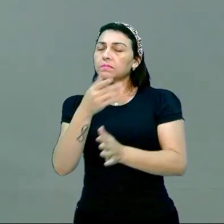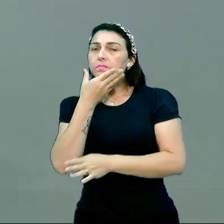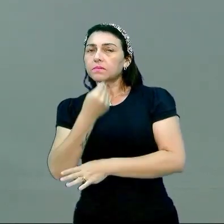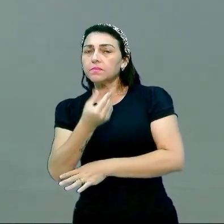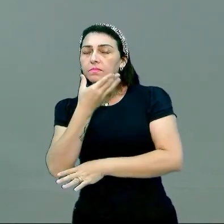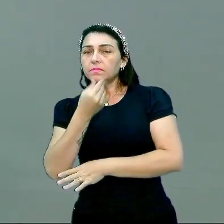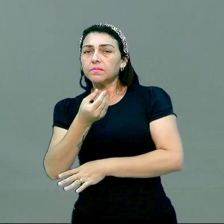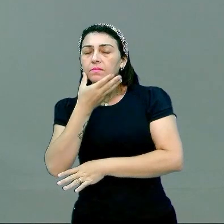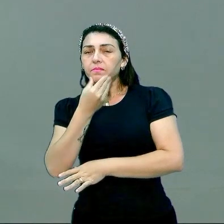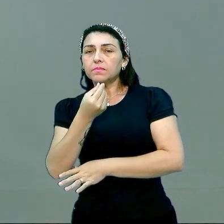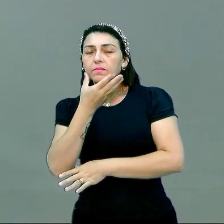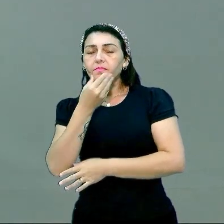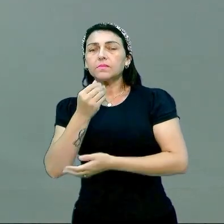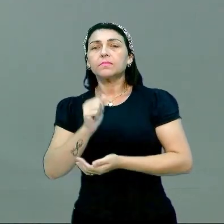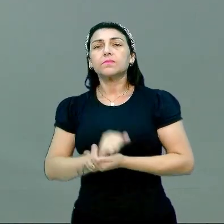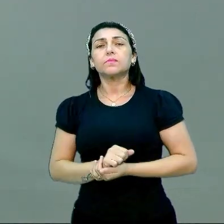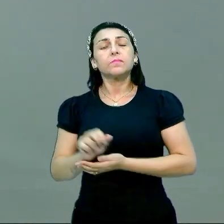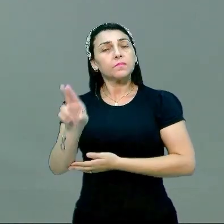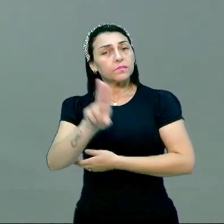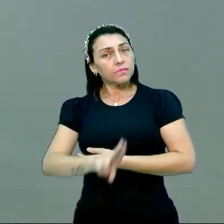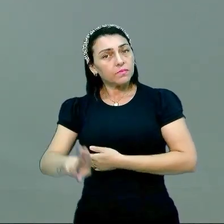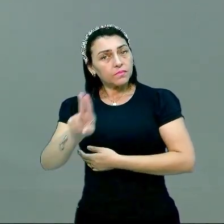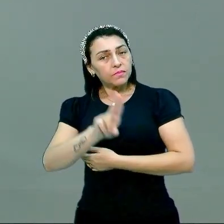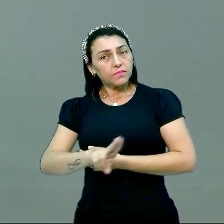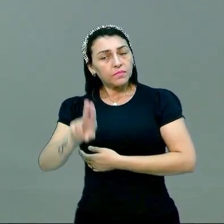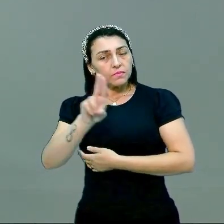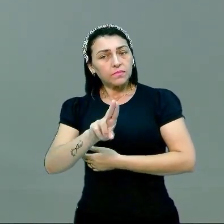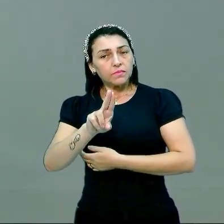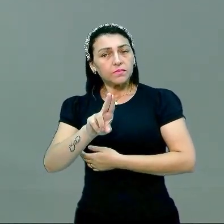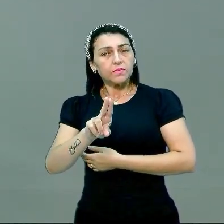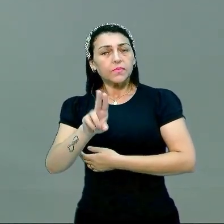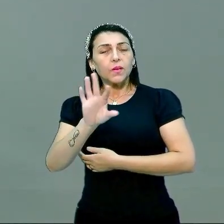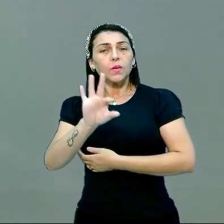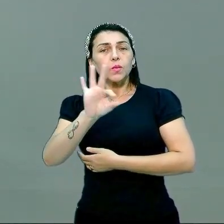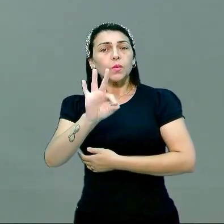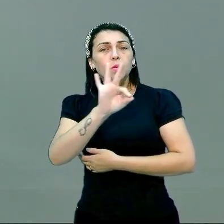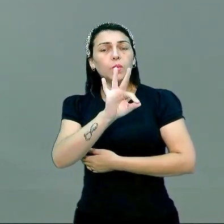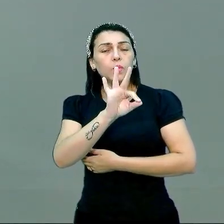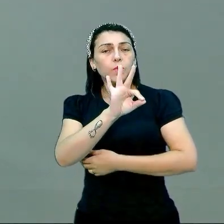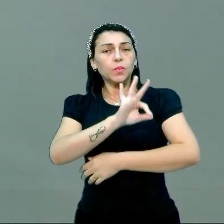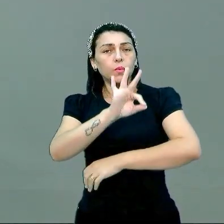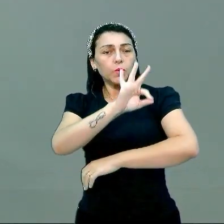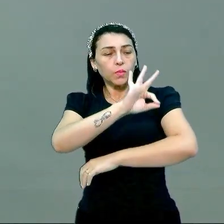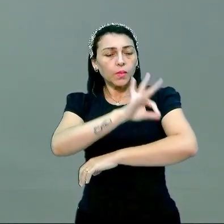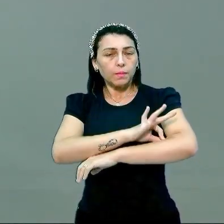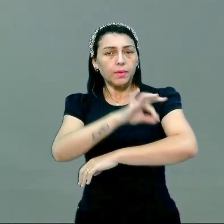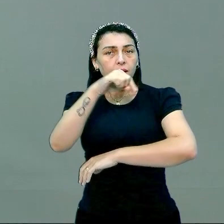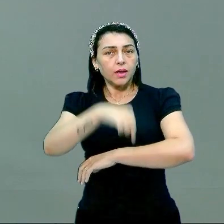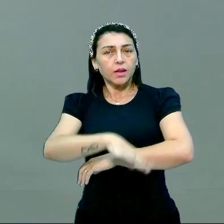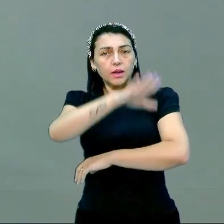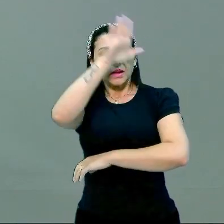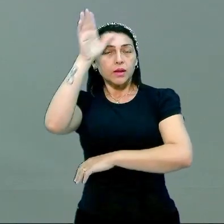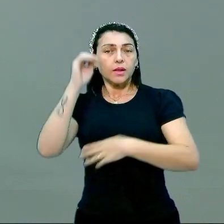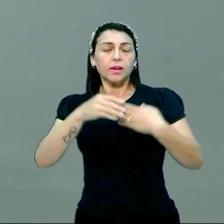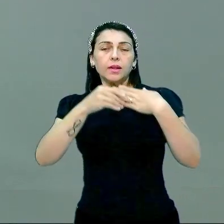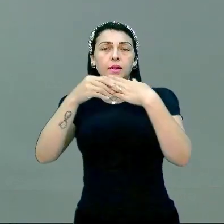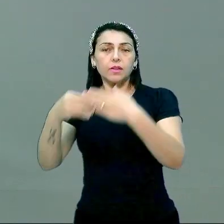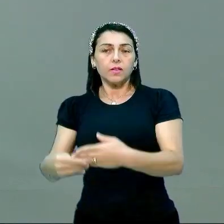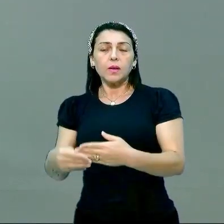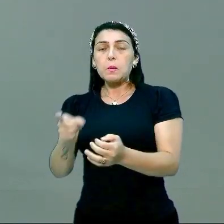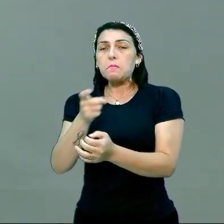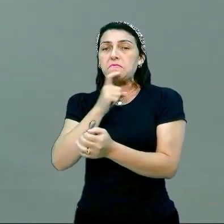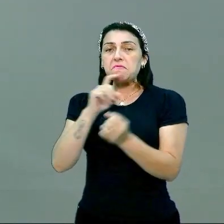homem. Enquanto que se eu utilizar uma abelha, se eu pegar uma abelha aqui da região amazônica e levá-la